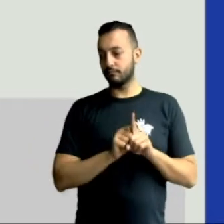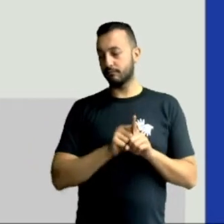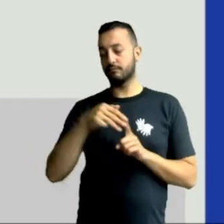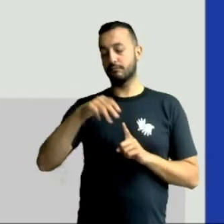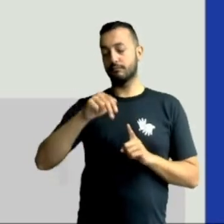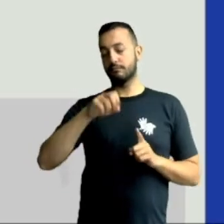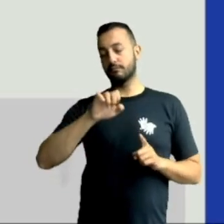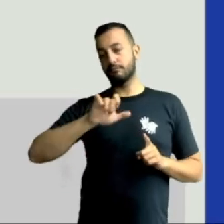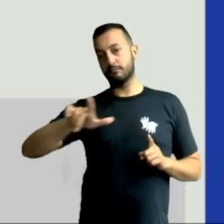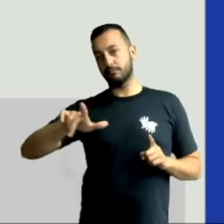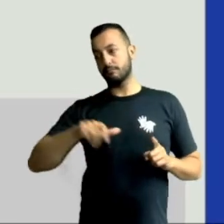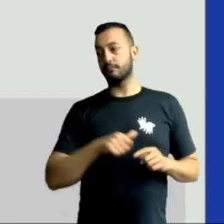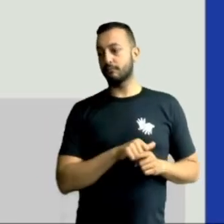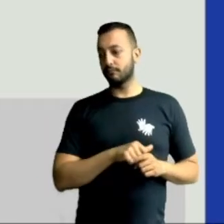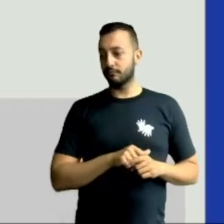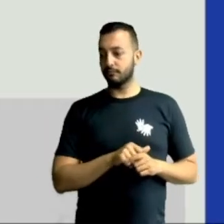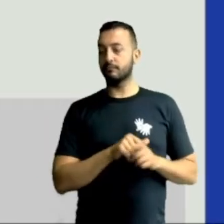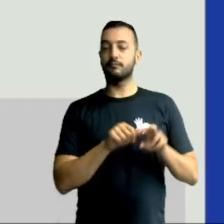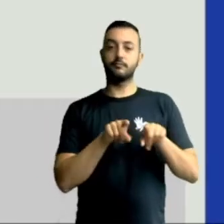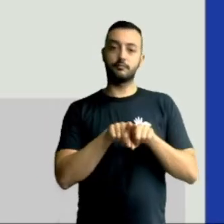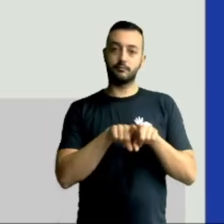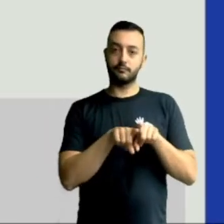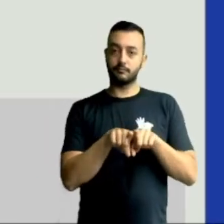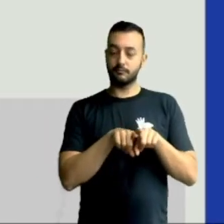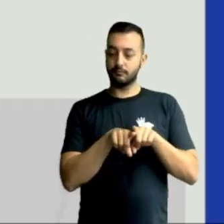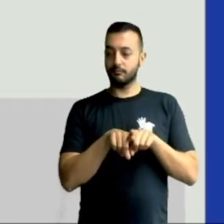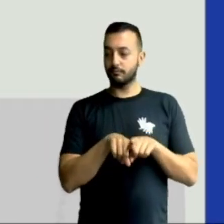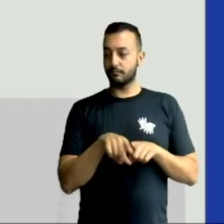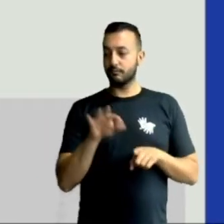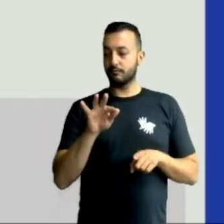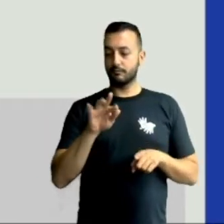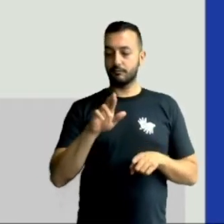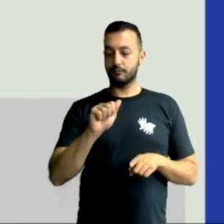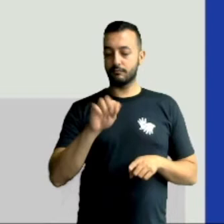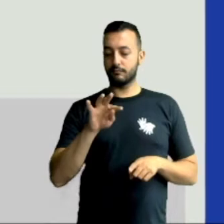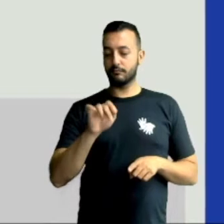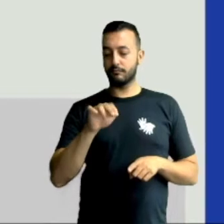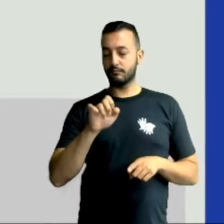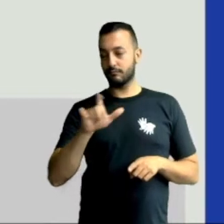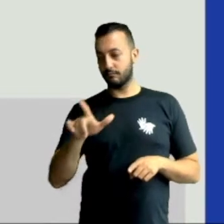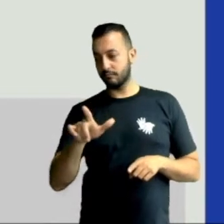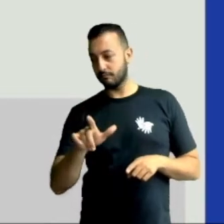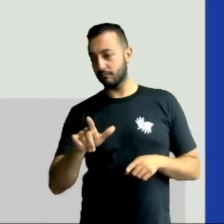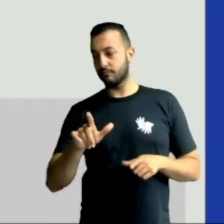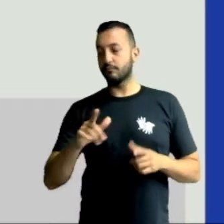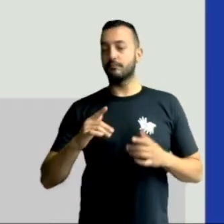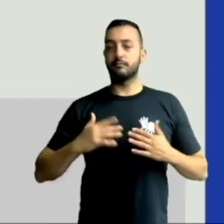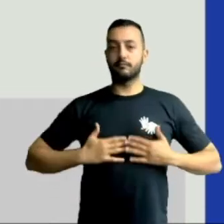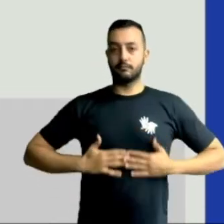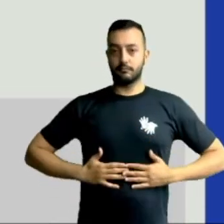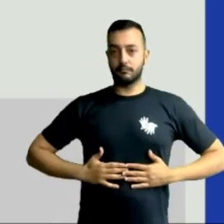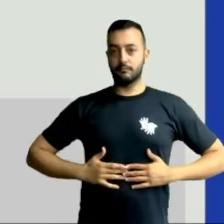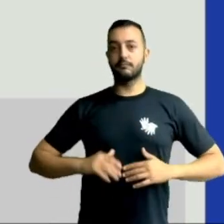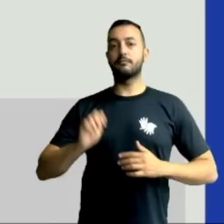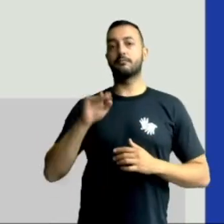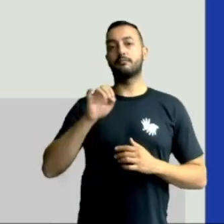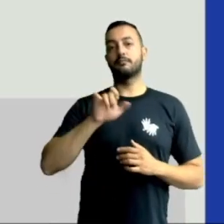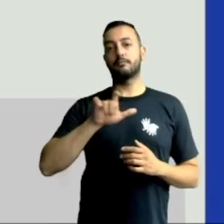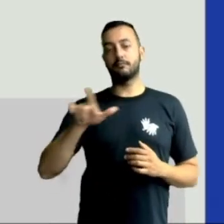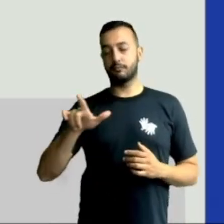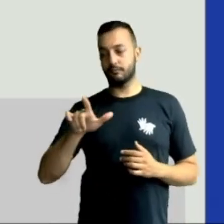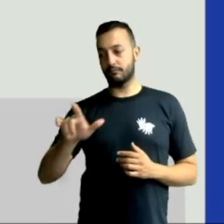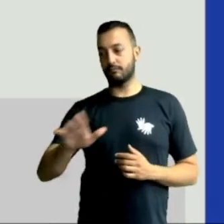mês, mensal, de irmão, fraternal, de abdômen, abdominal,